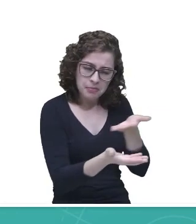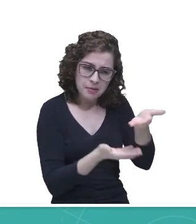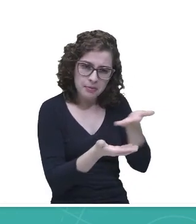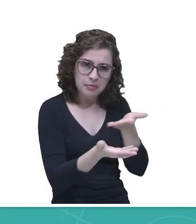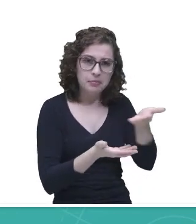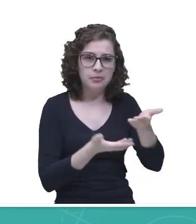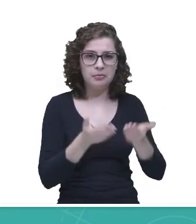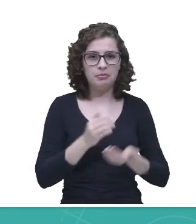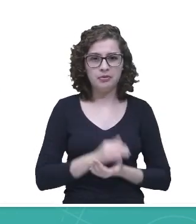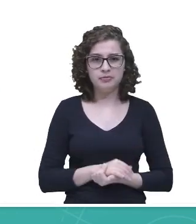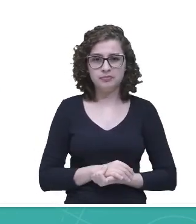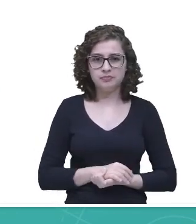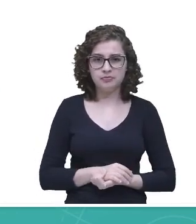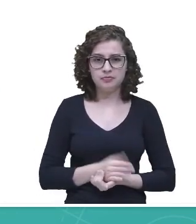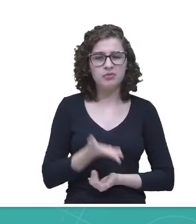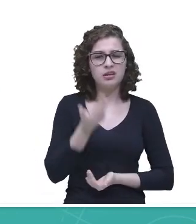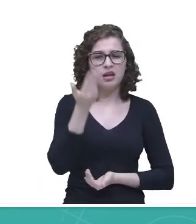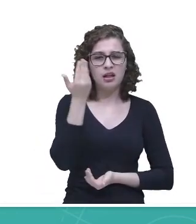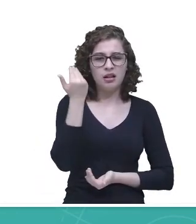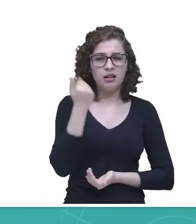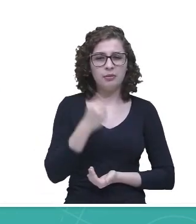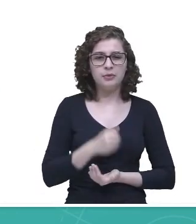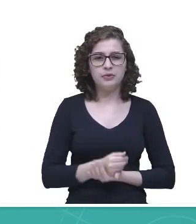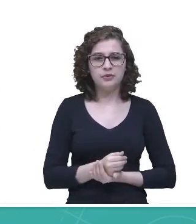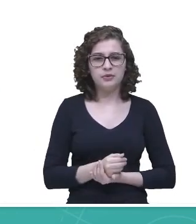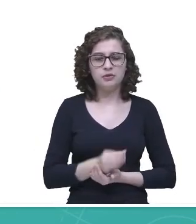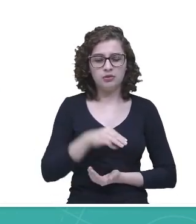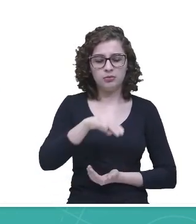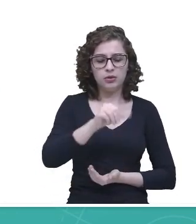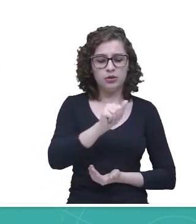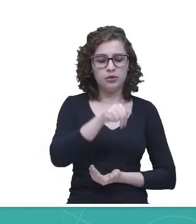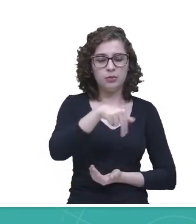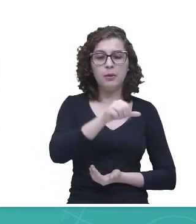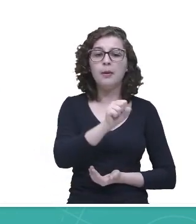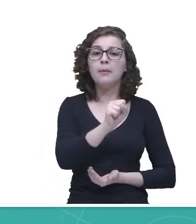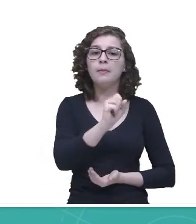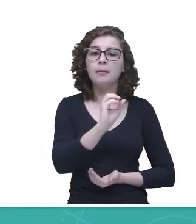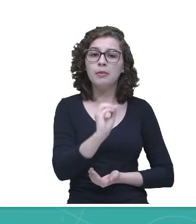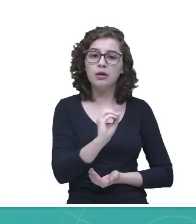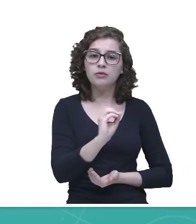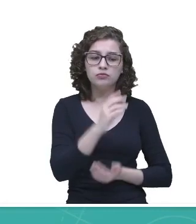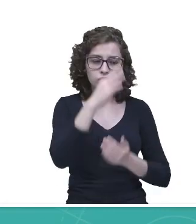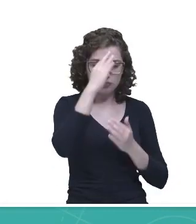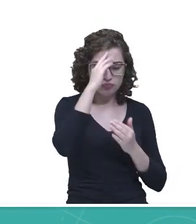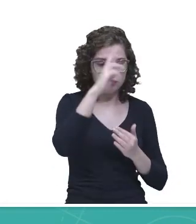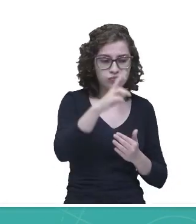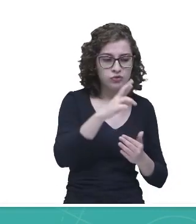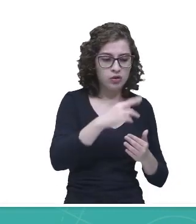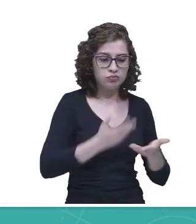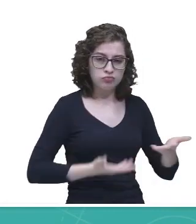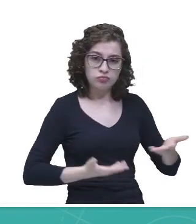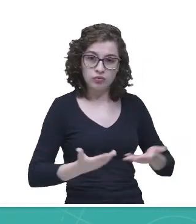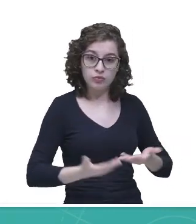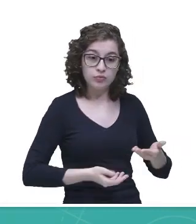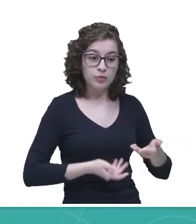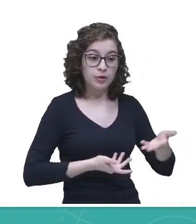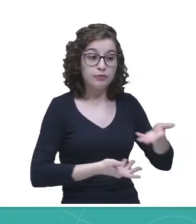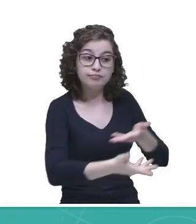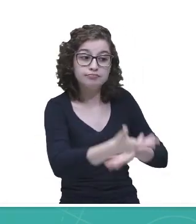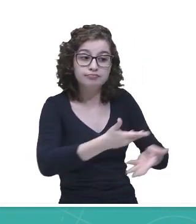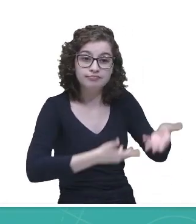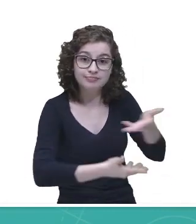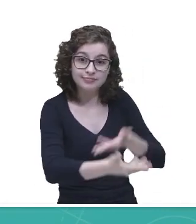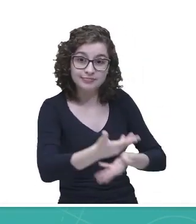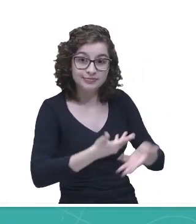vassalo. Lembram do manso servil, manso senhorial? Ou seja, existe ali uma relação de troca.